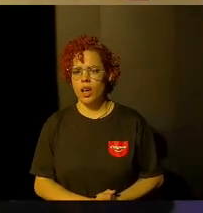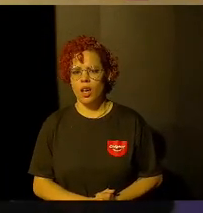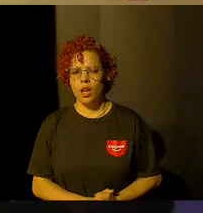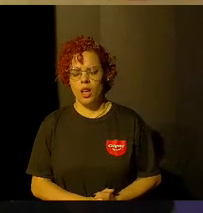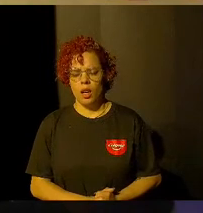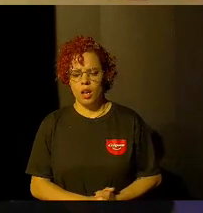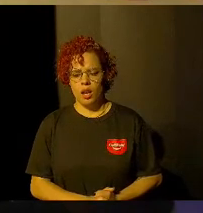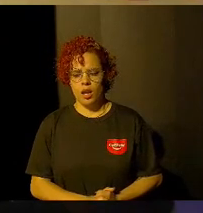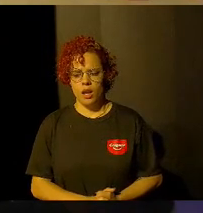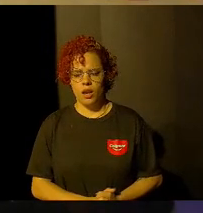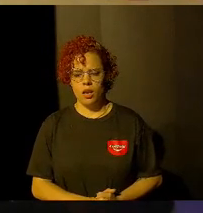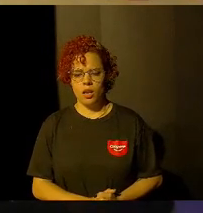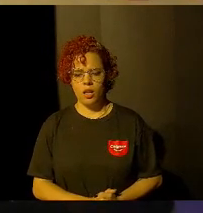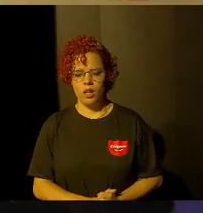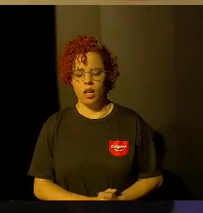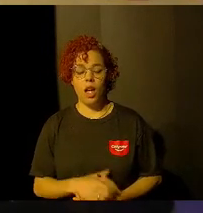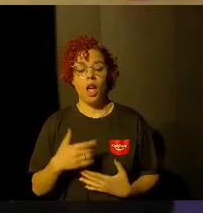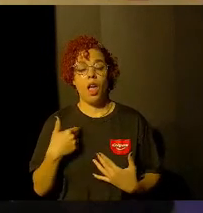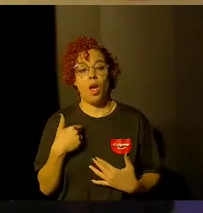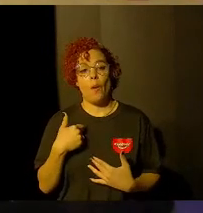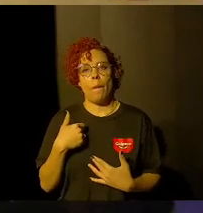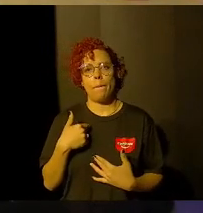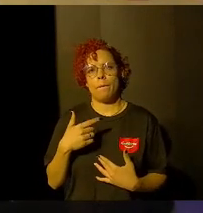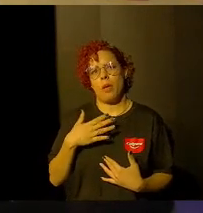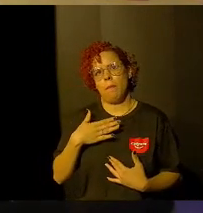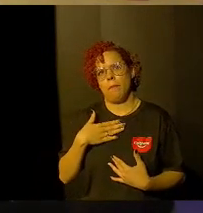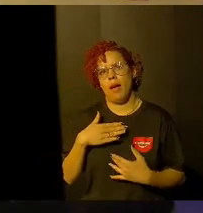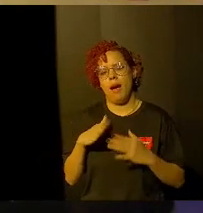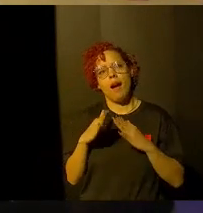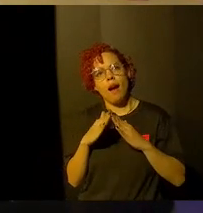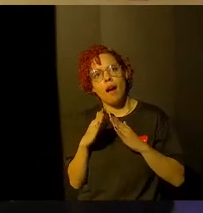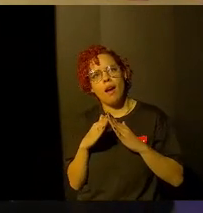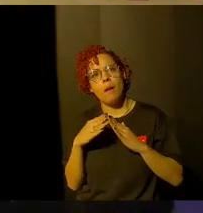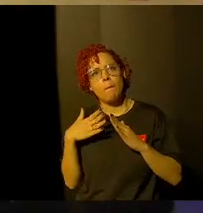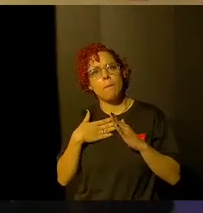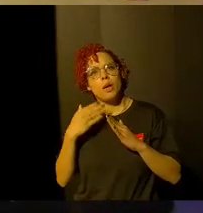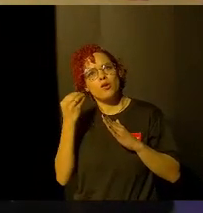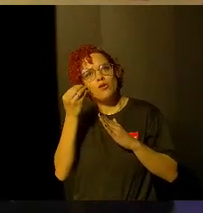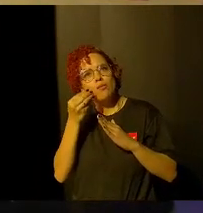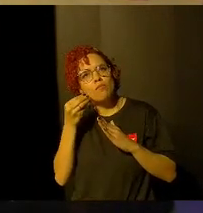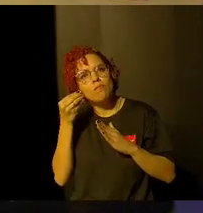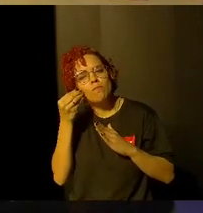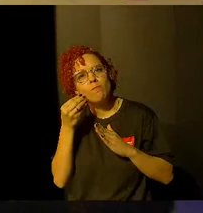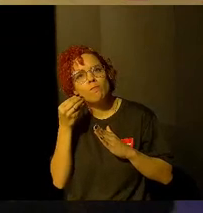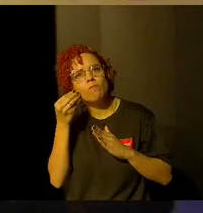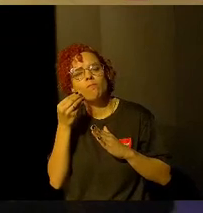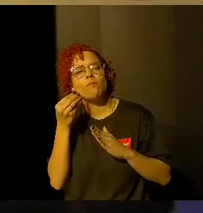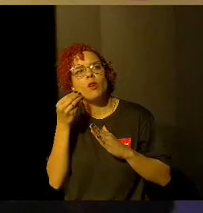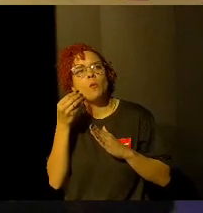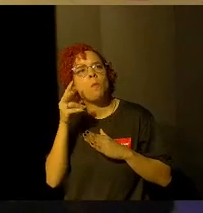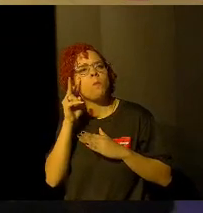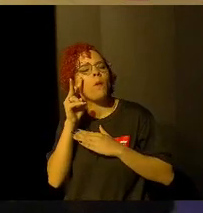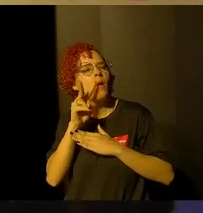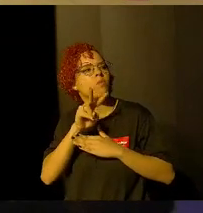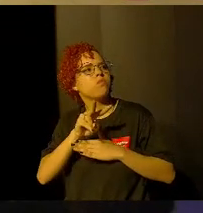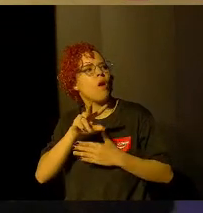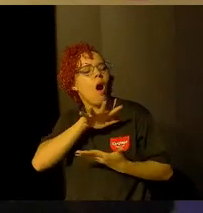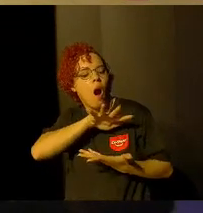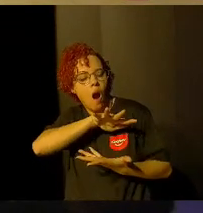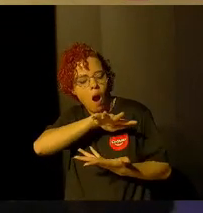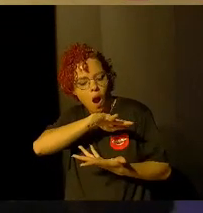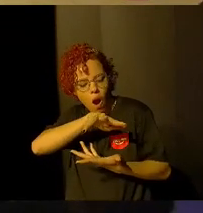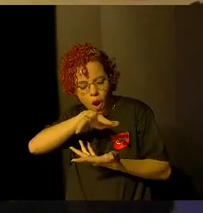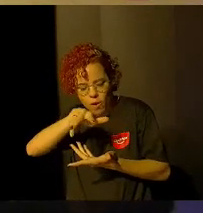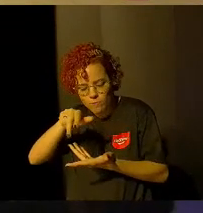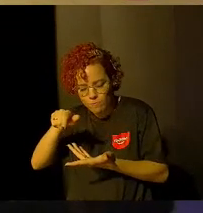do do Meu Pequeno quintal das minhas pequenas experiências eh para observar o mundo e para escrever sobre